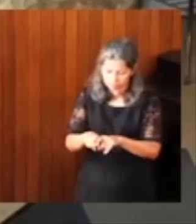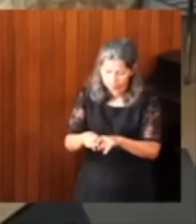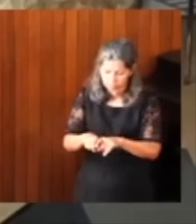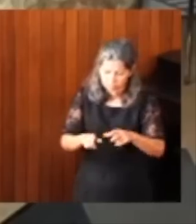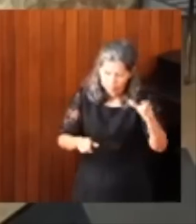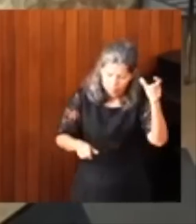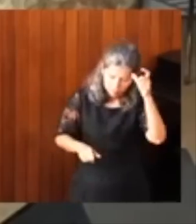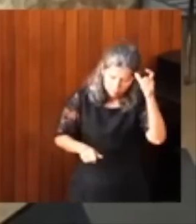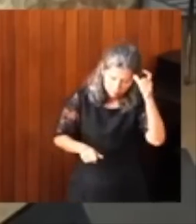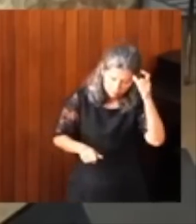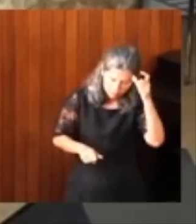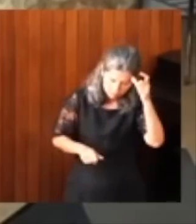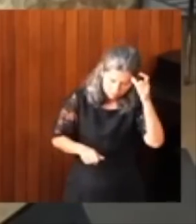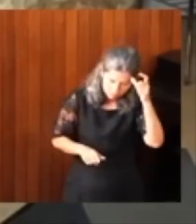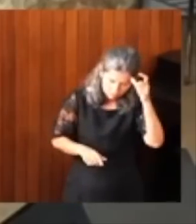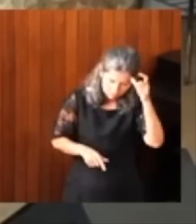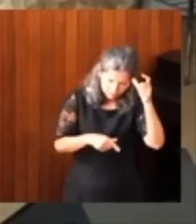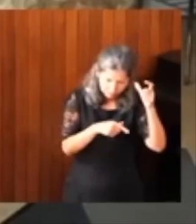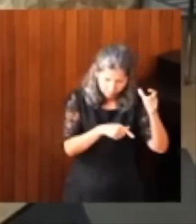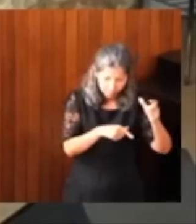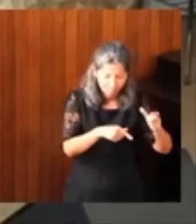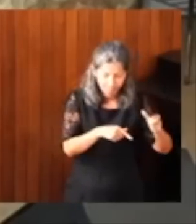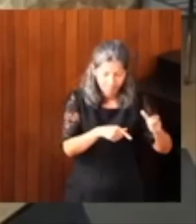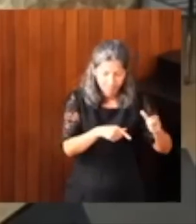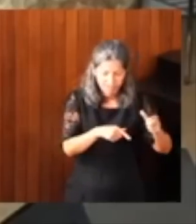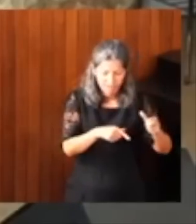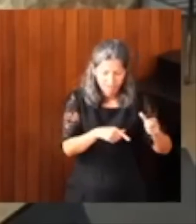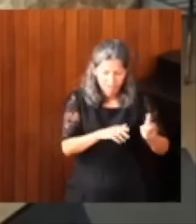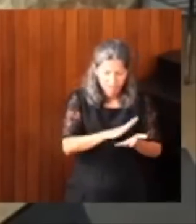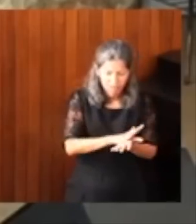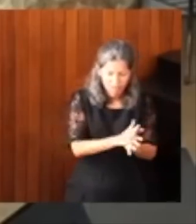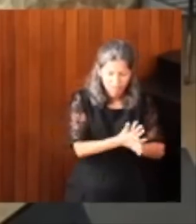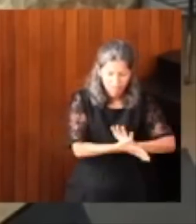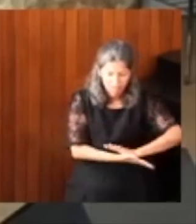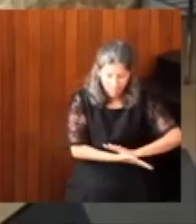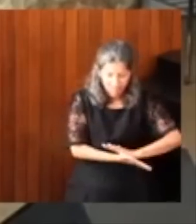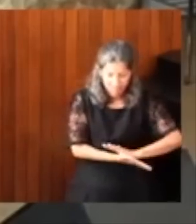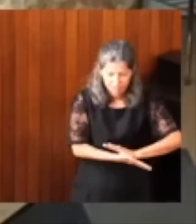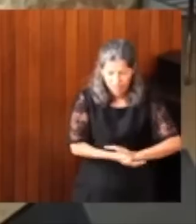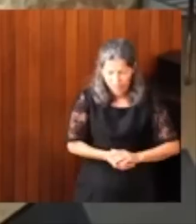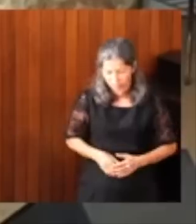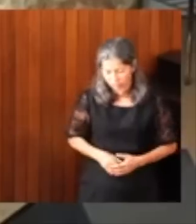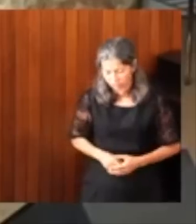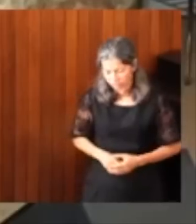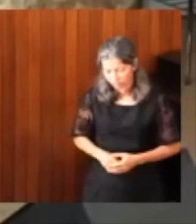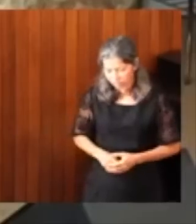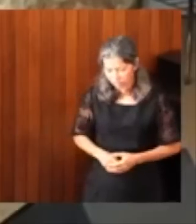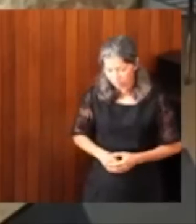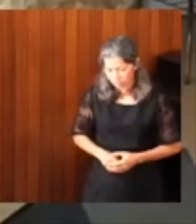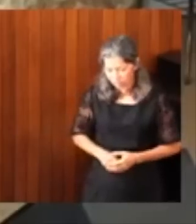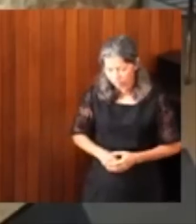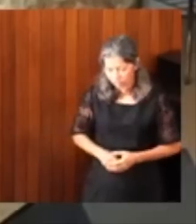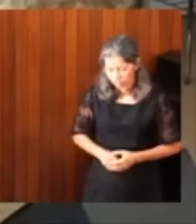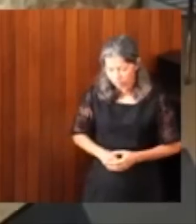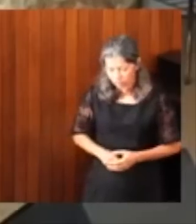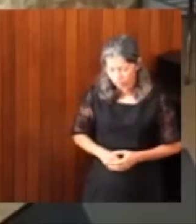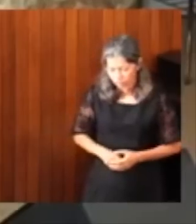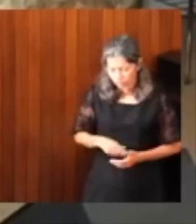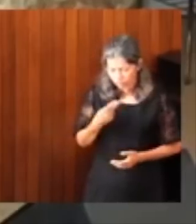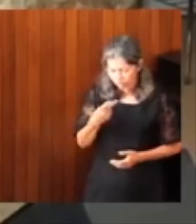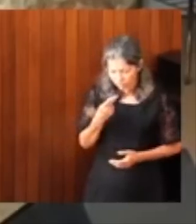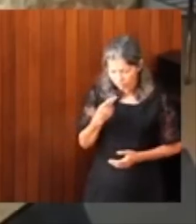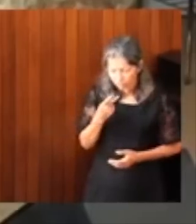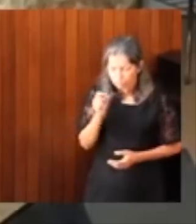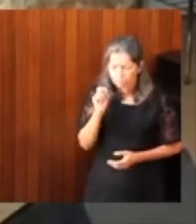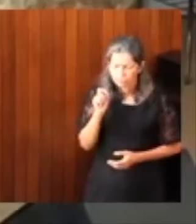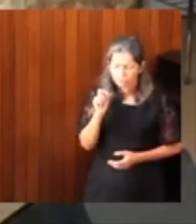Deus. Percebeu? Como é incrível, né? O capítulo 14, ele resolve a questão. Ele fala do que temos que pregar e fala